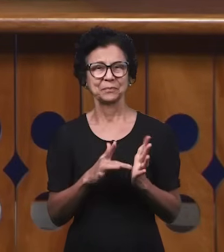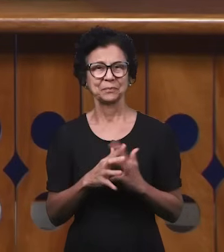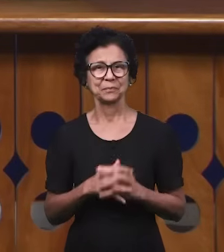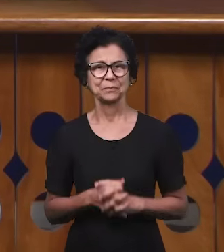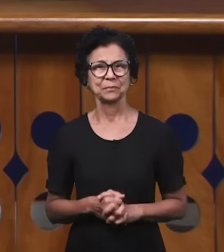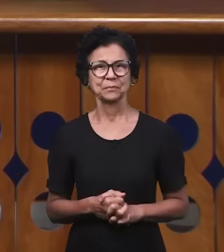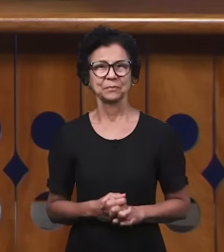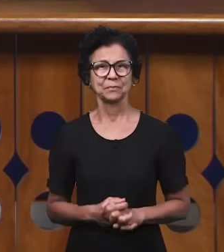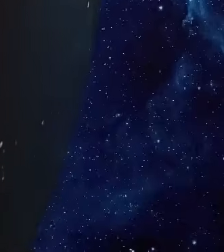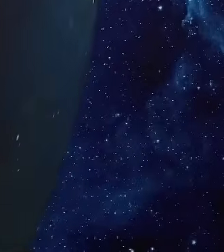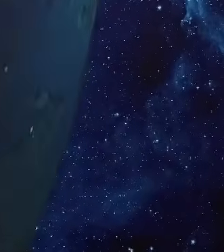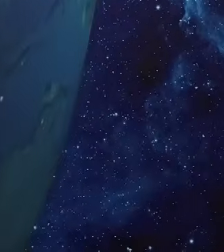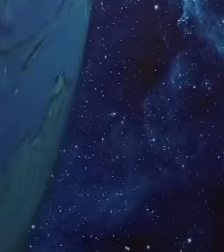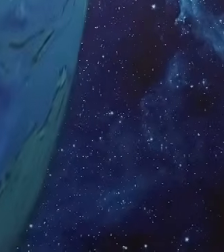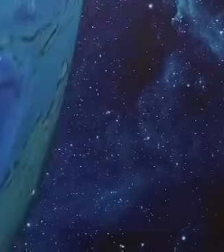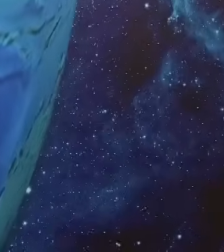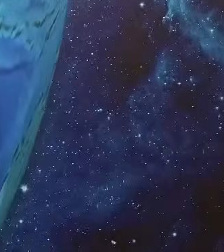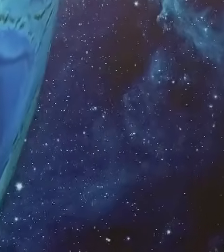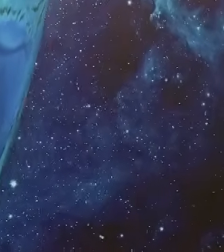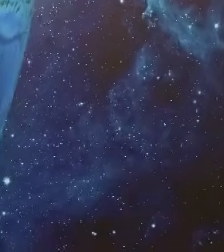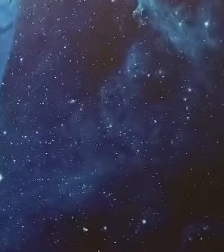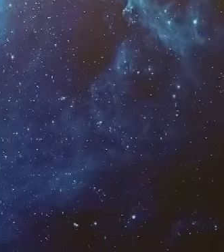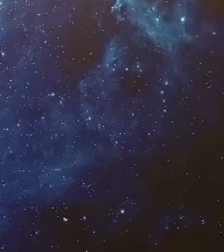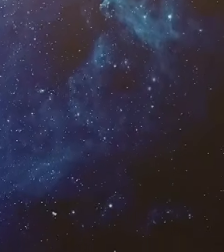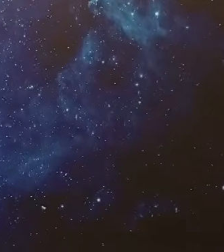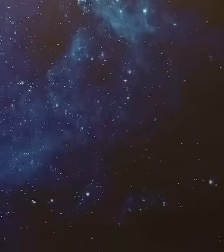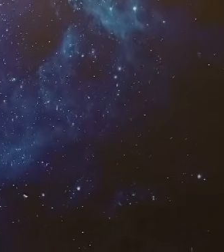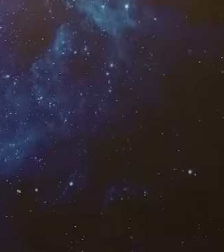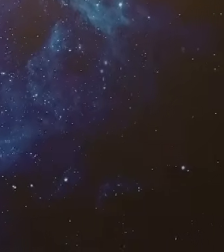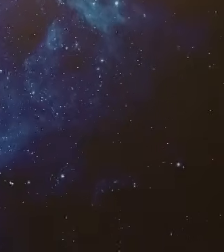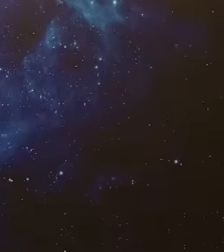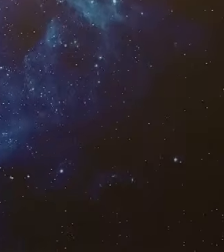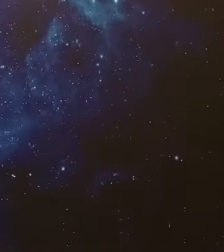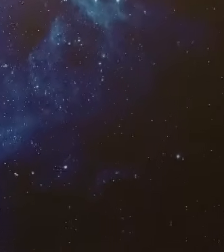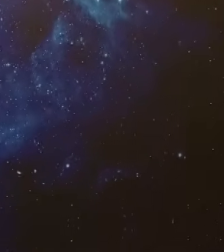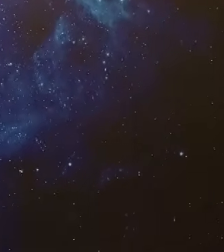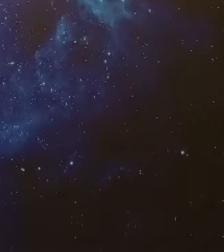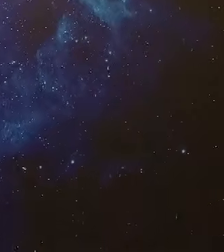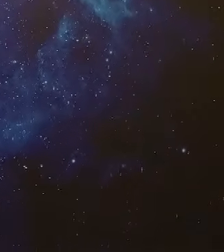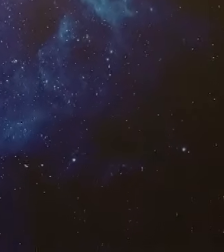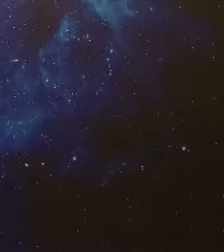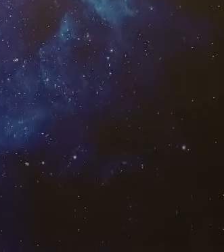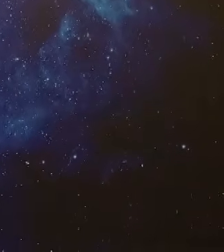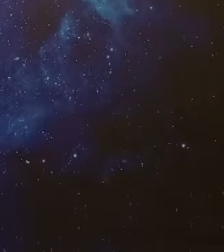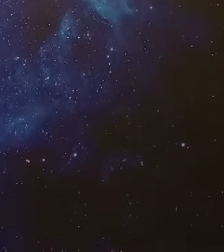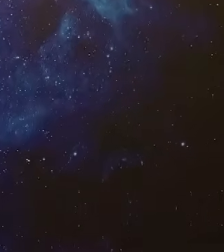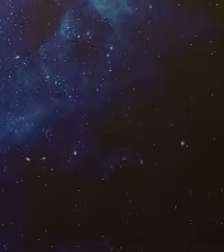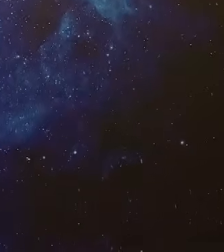Jesus.